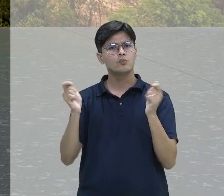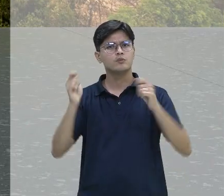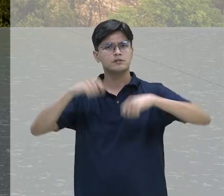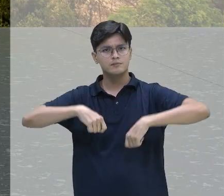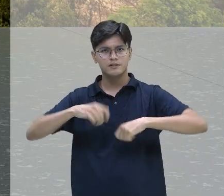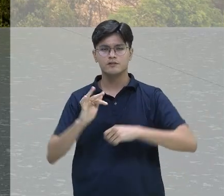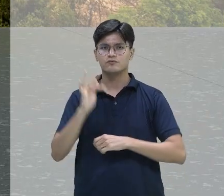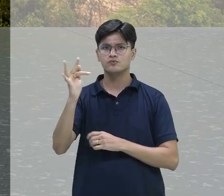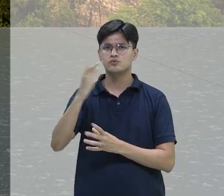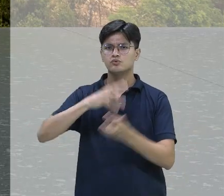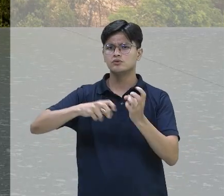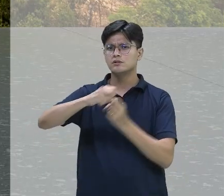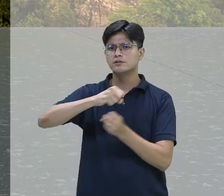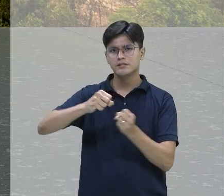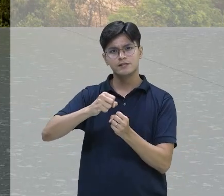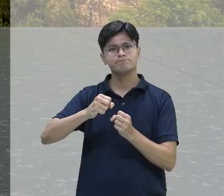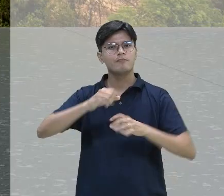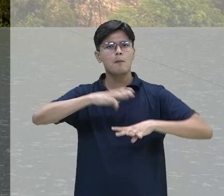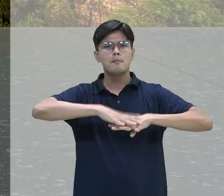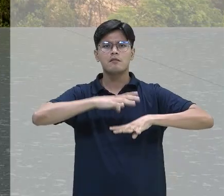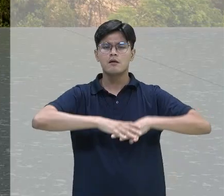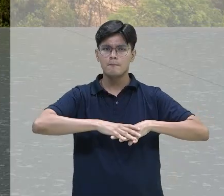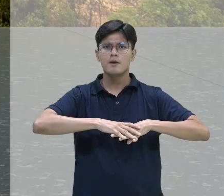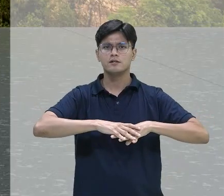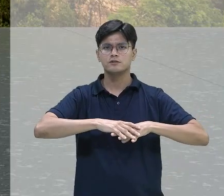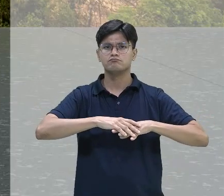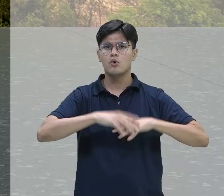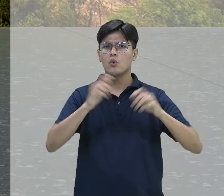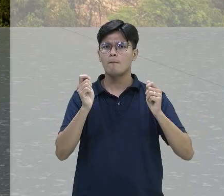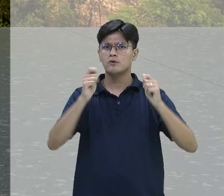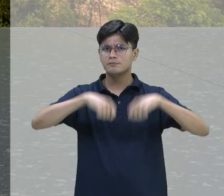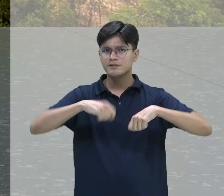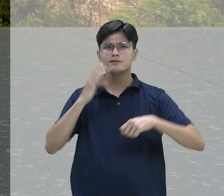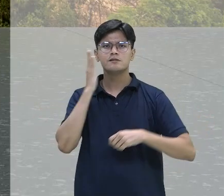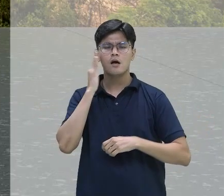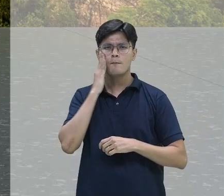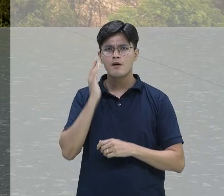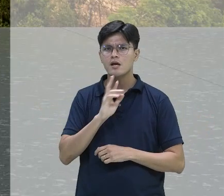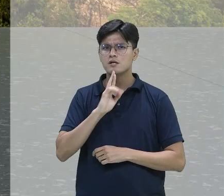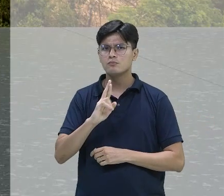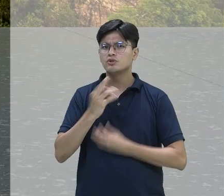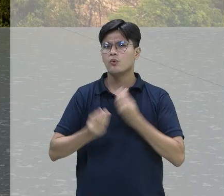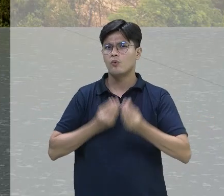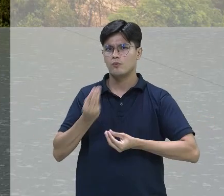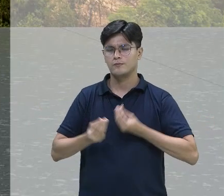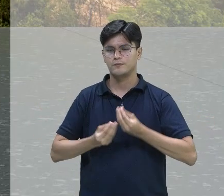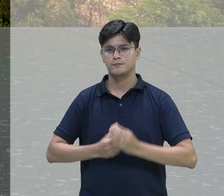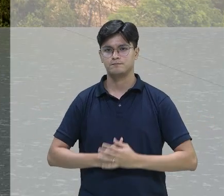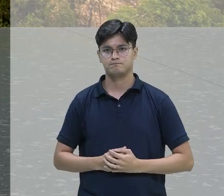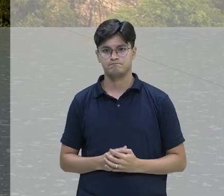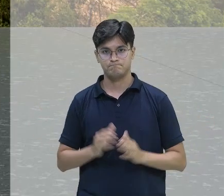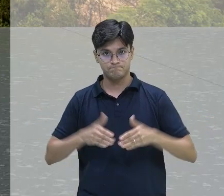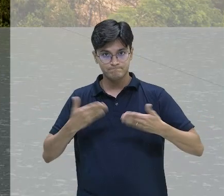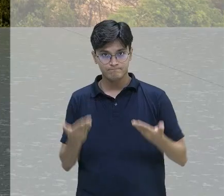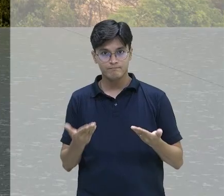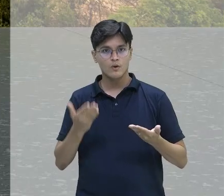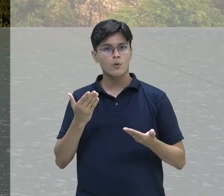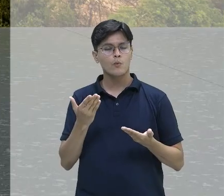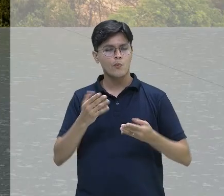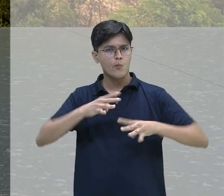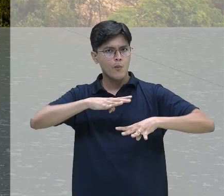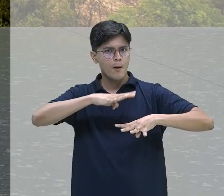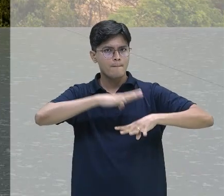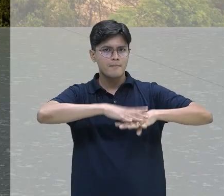matemática ajuda a responder isso, certo? Bom, pessoal, a matemática, ela